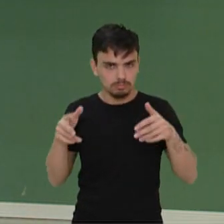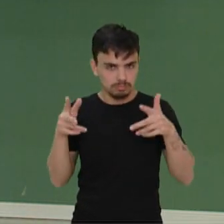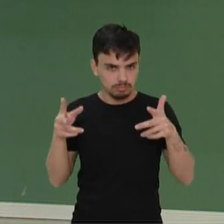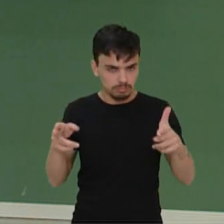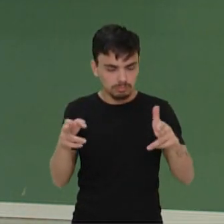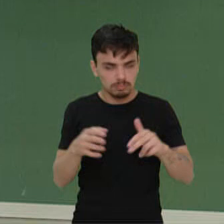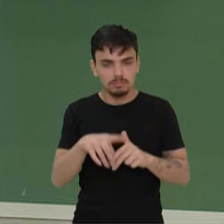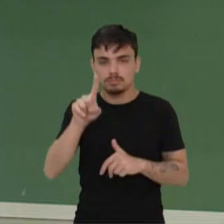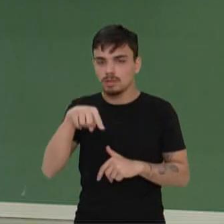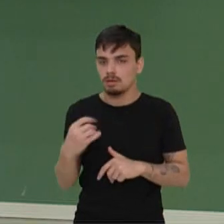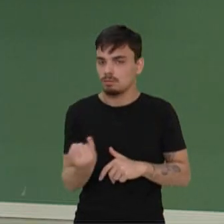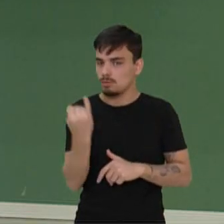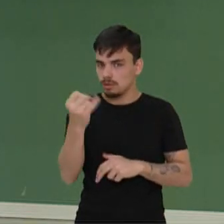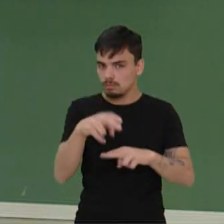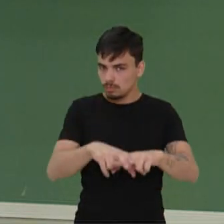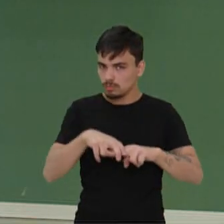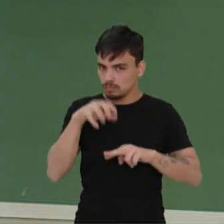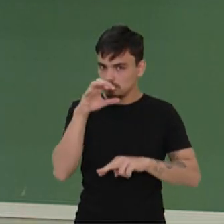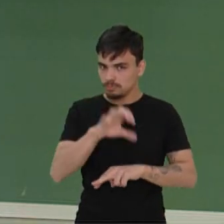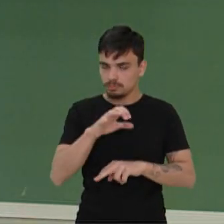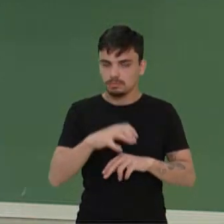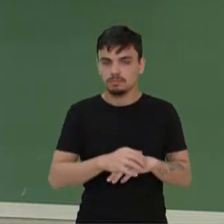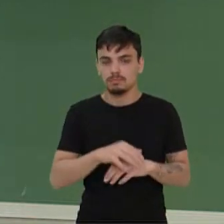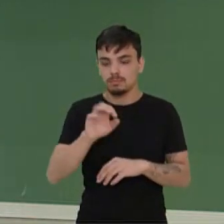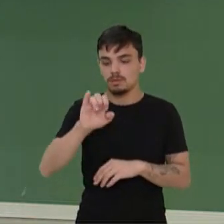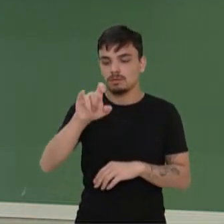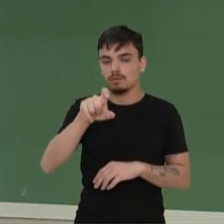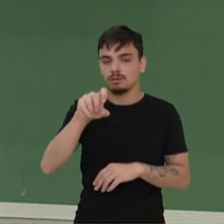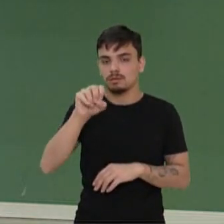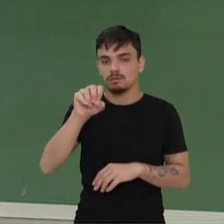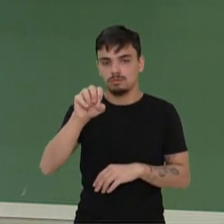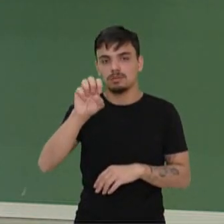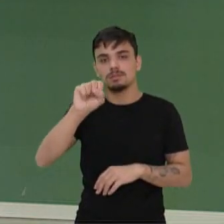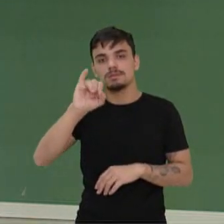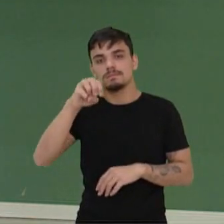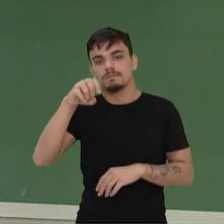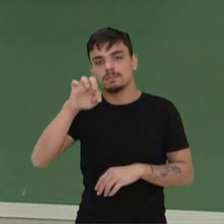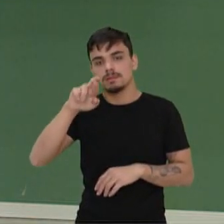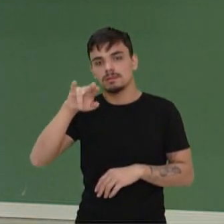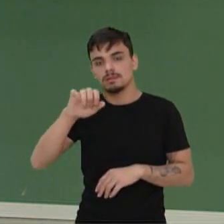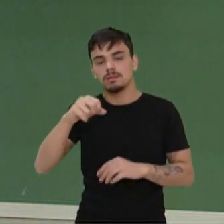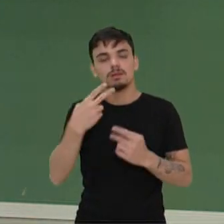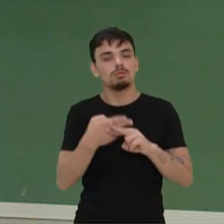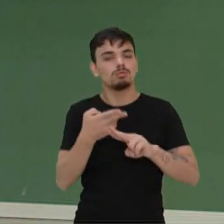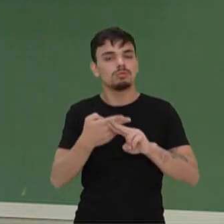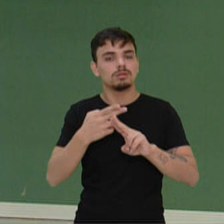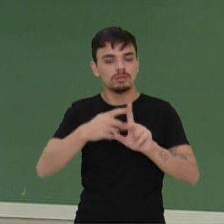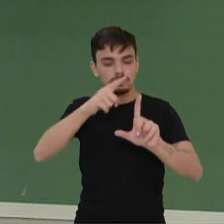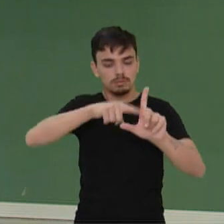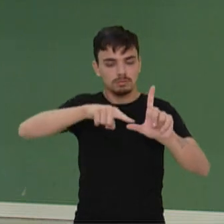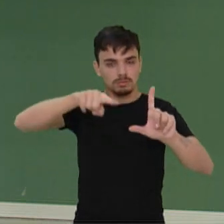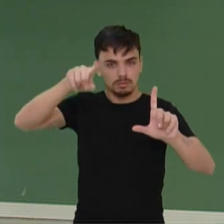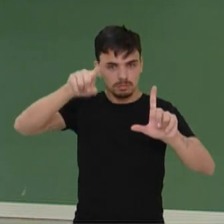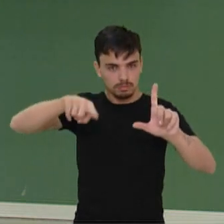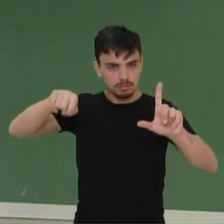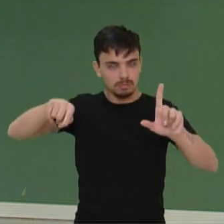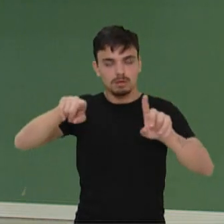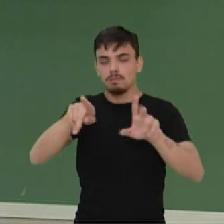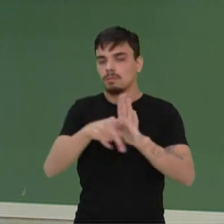ele é importante por conta disso, né? Esse eixo de simetria a gente usa para a construção de gráfico da função quadrática,